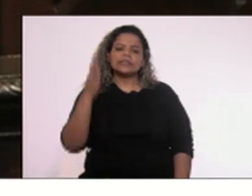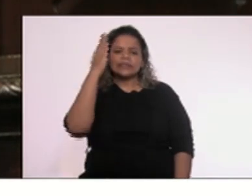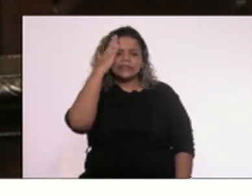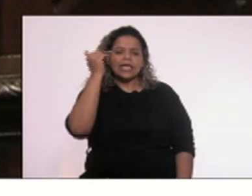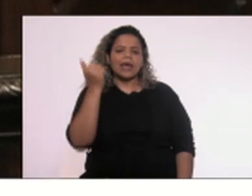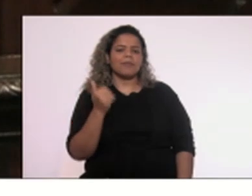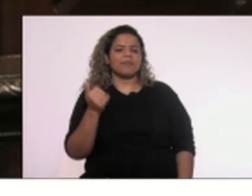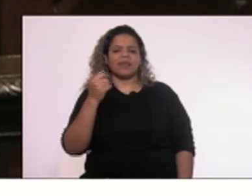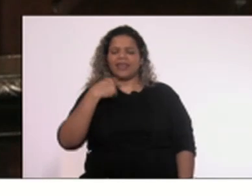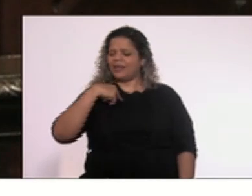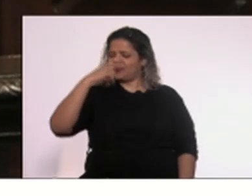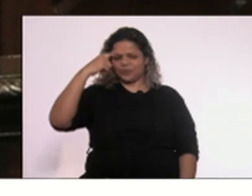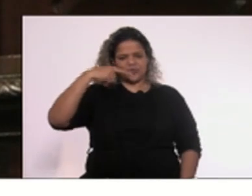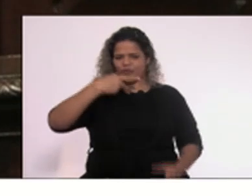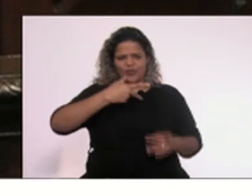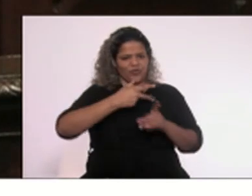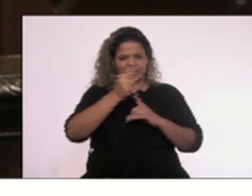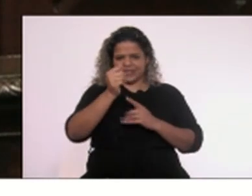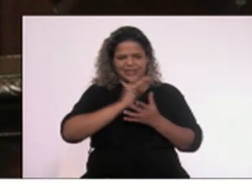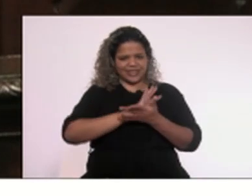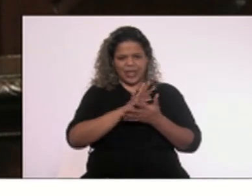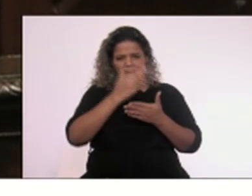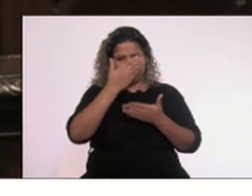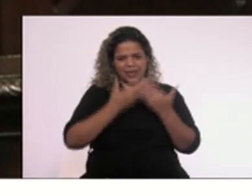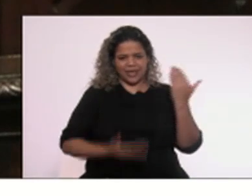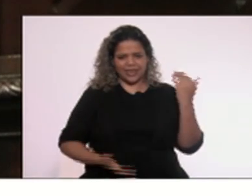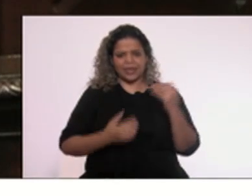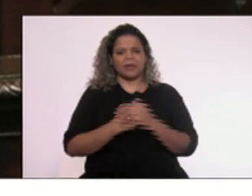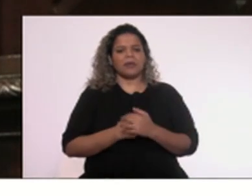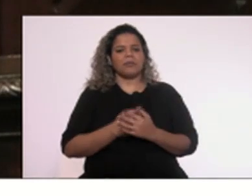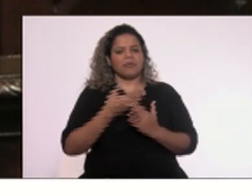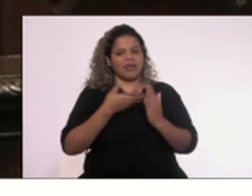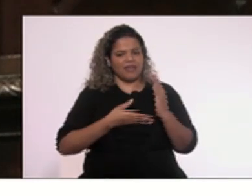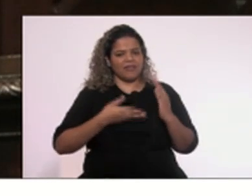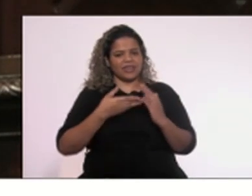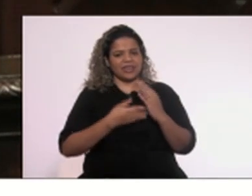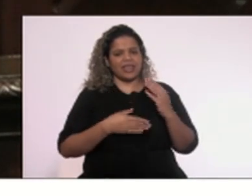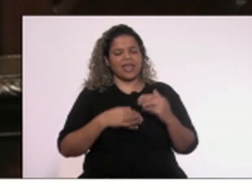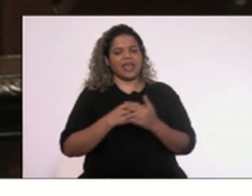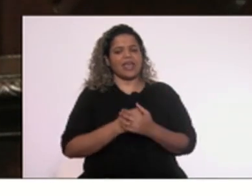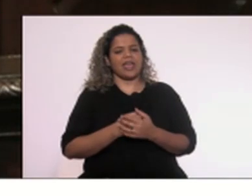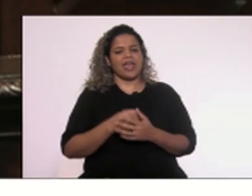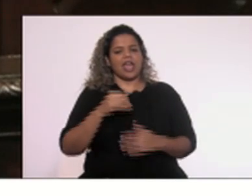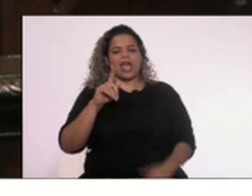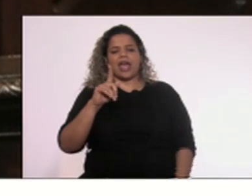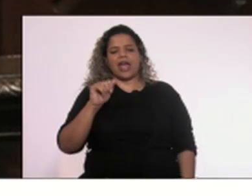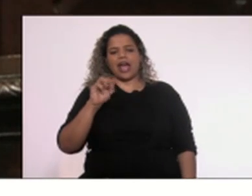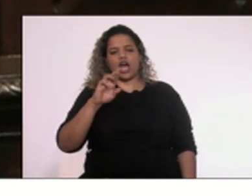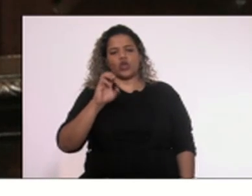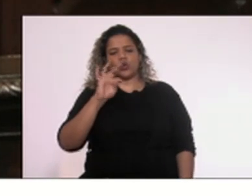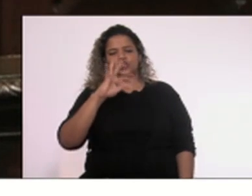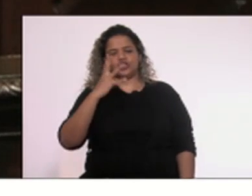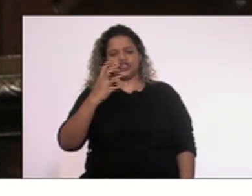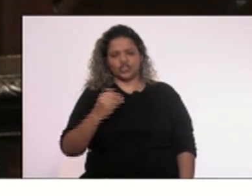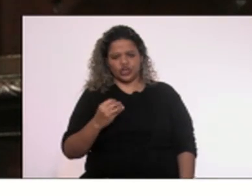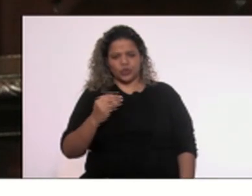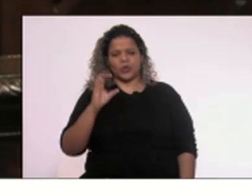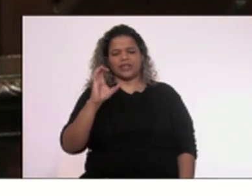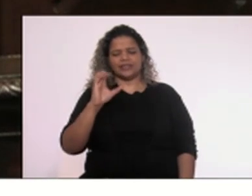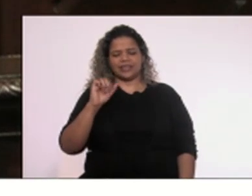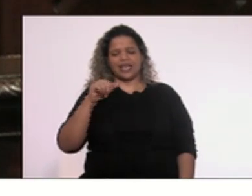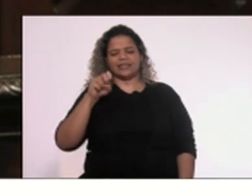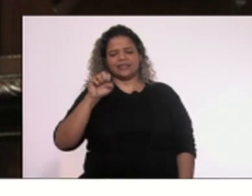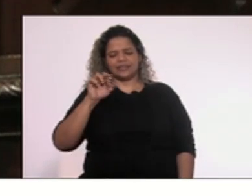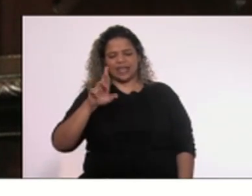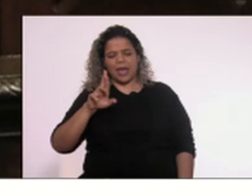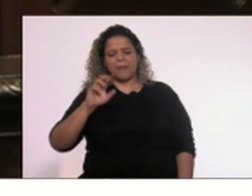sabendo que seria derrotado, para enfrentar, à época, Garotinho e César Maia,